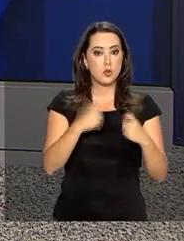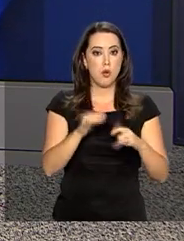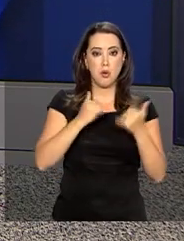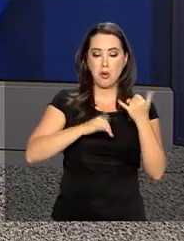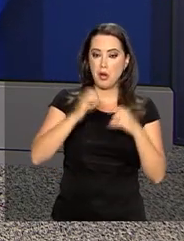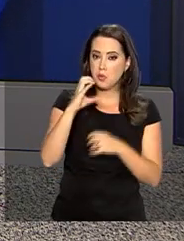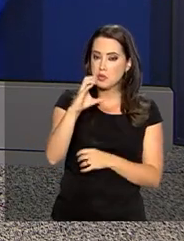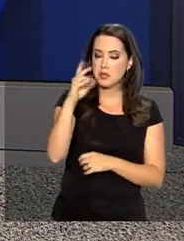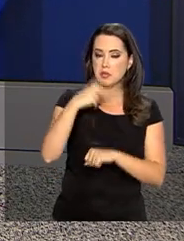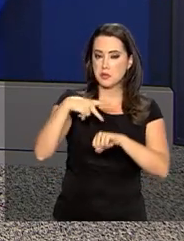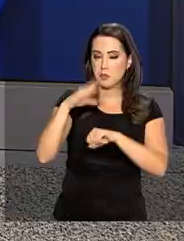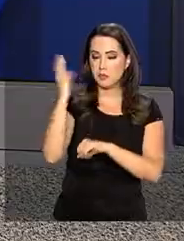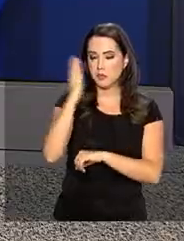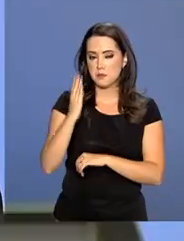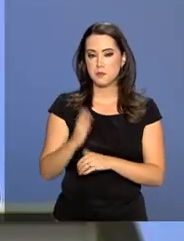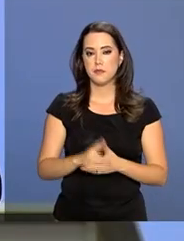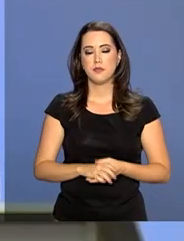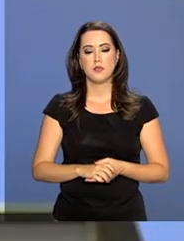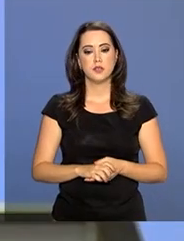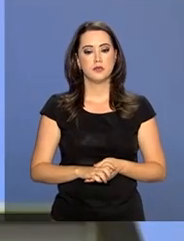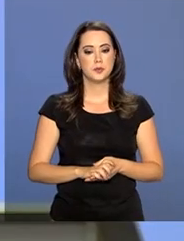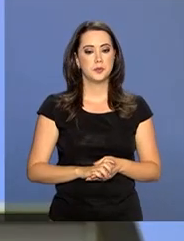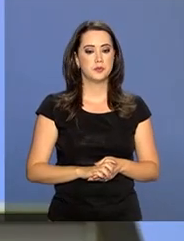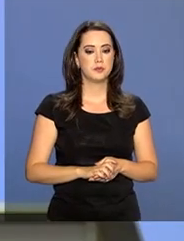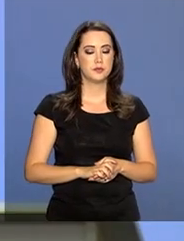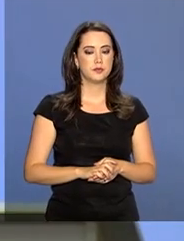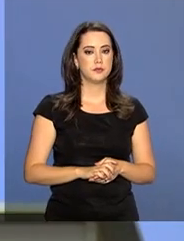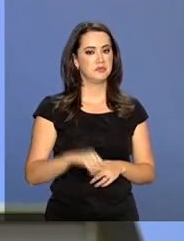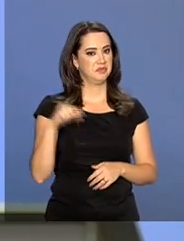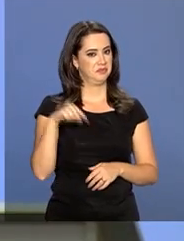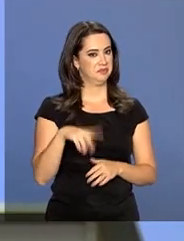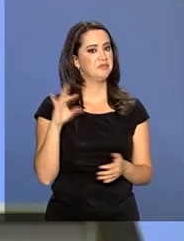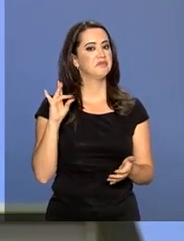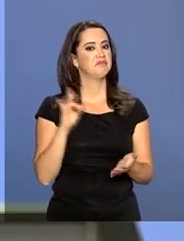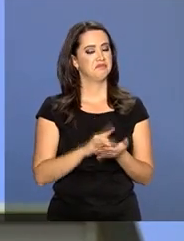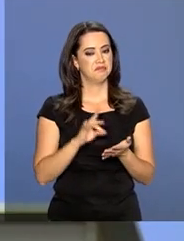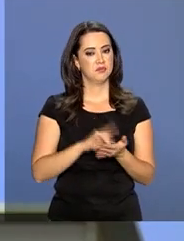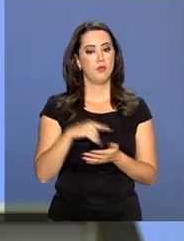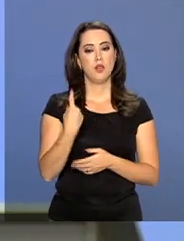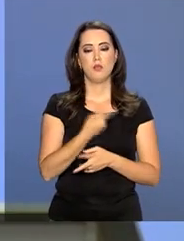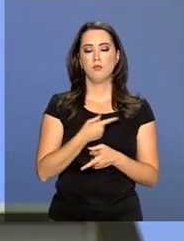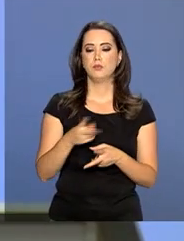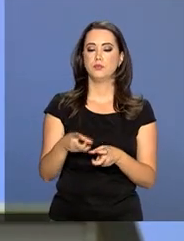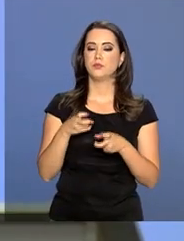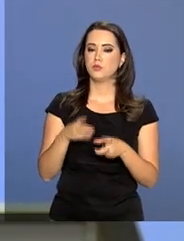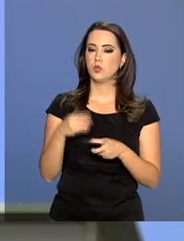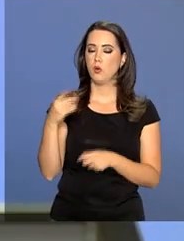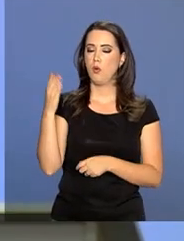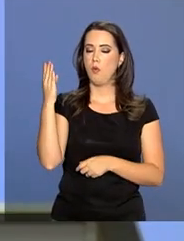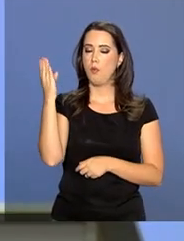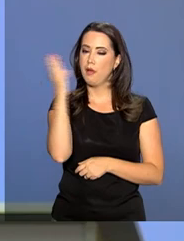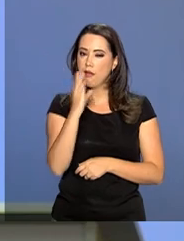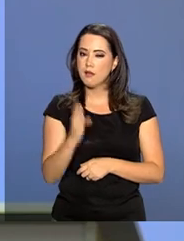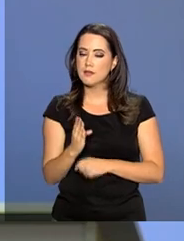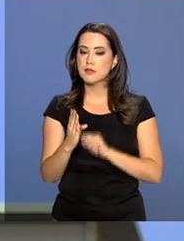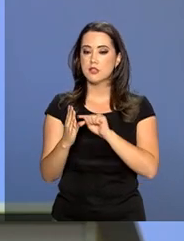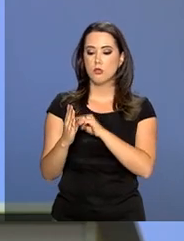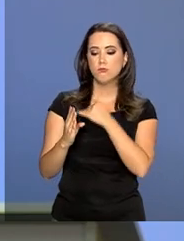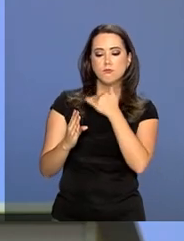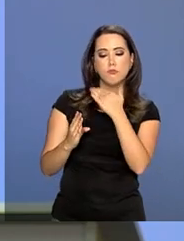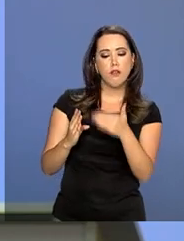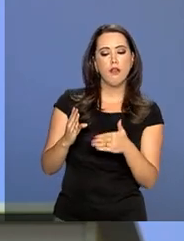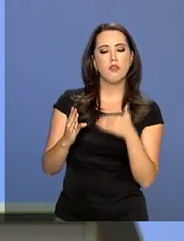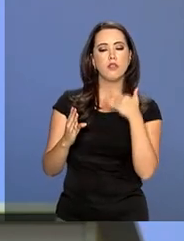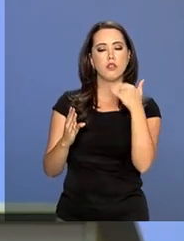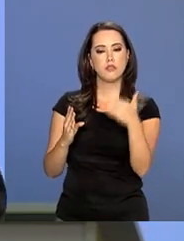já construída no país. Aqui, na verdade, nós presenciamos um Brasil que